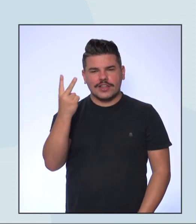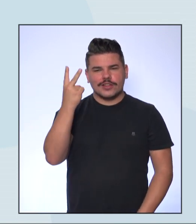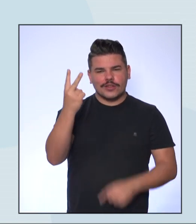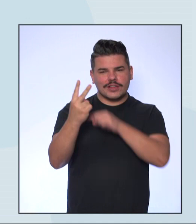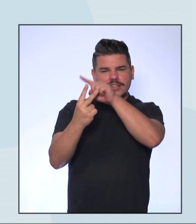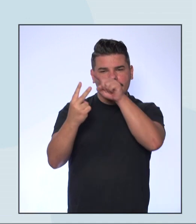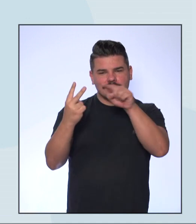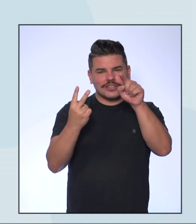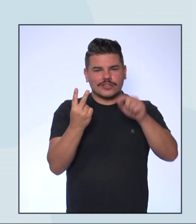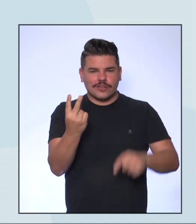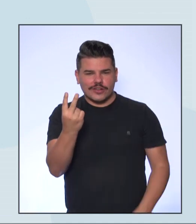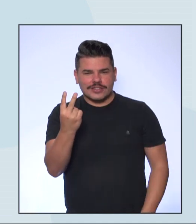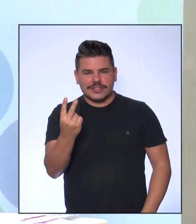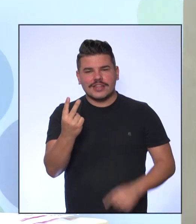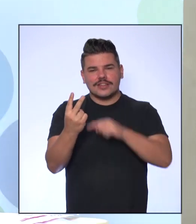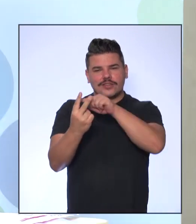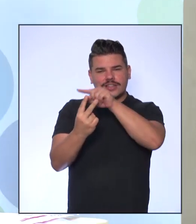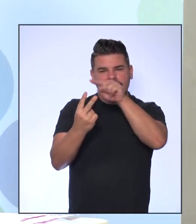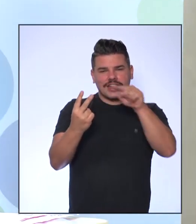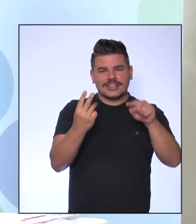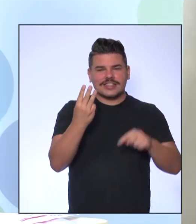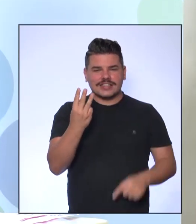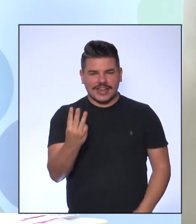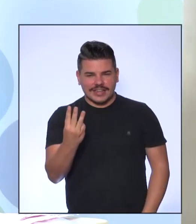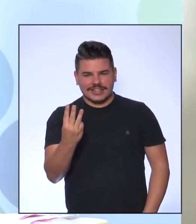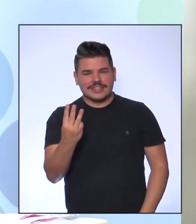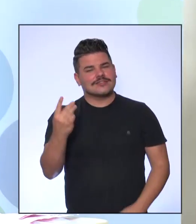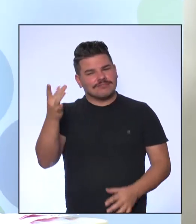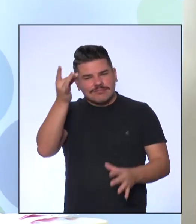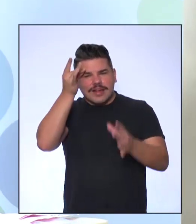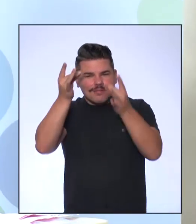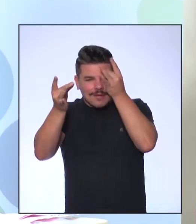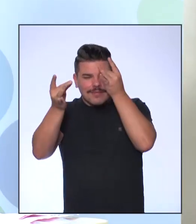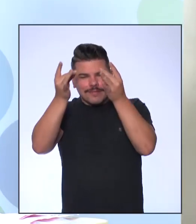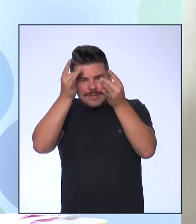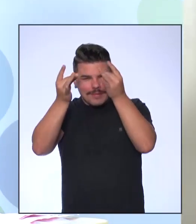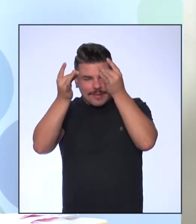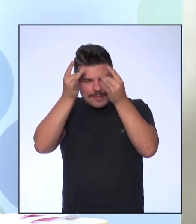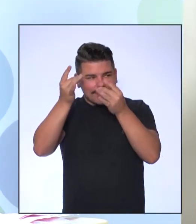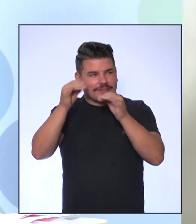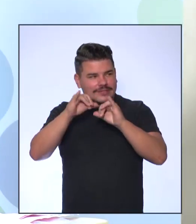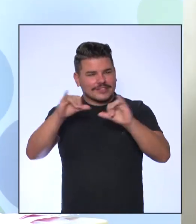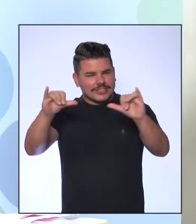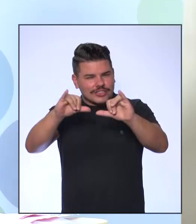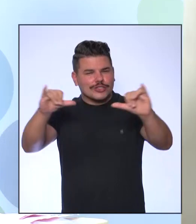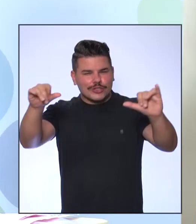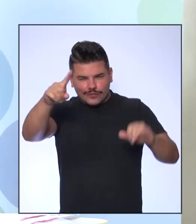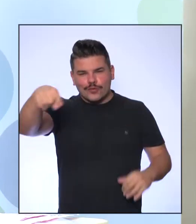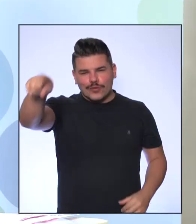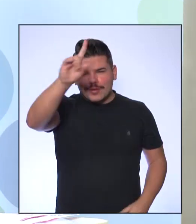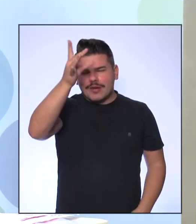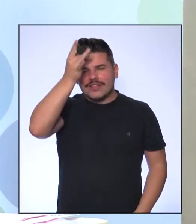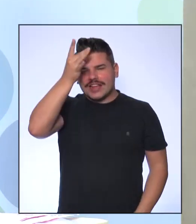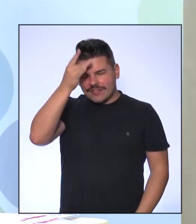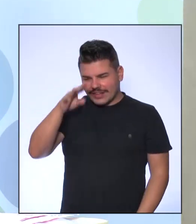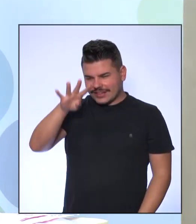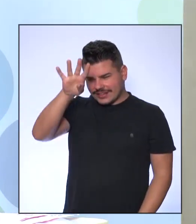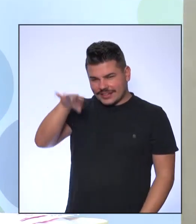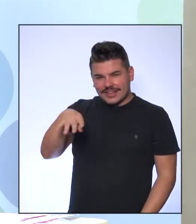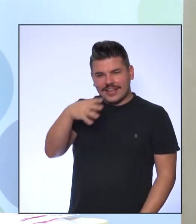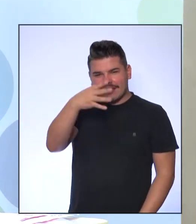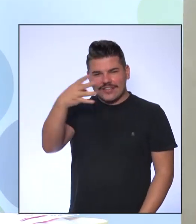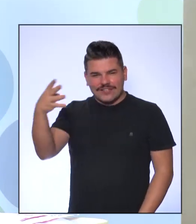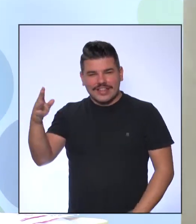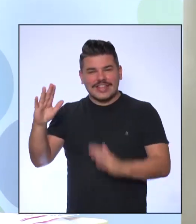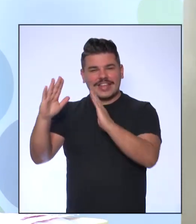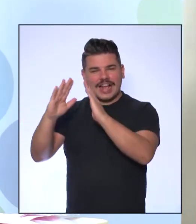até aguardando aí, né? Vocês aí fazendo essa campanha aí, vamos fazer uma campanha, né? Hashtag Fica em